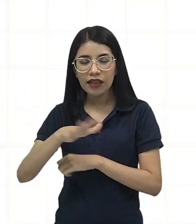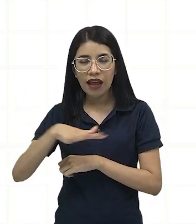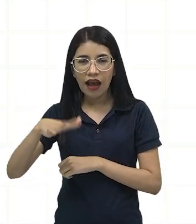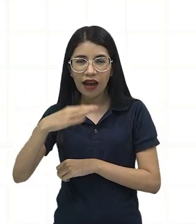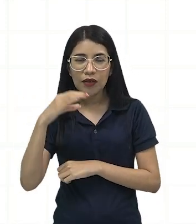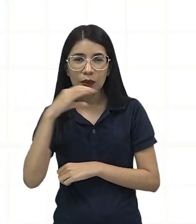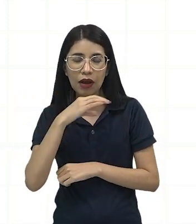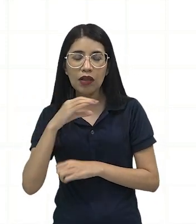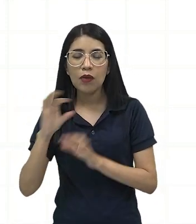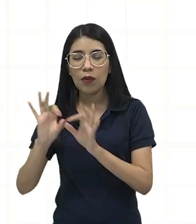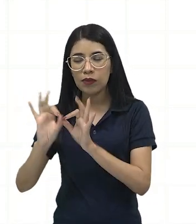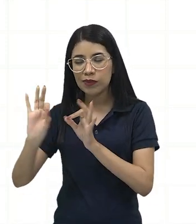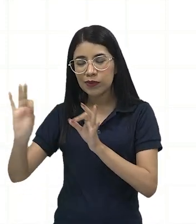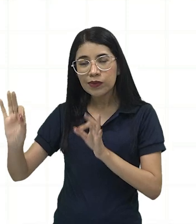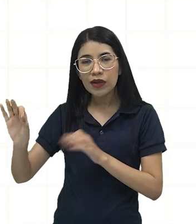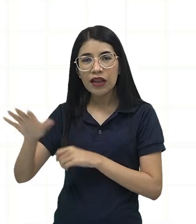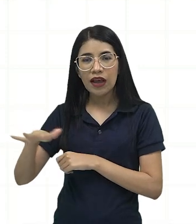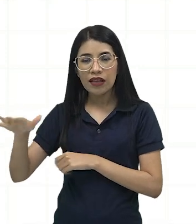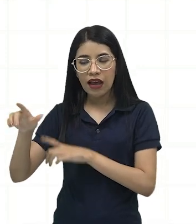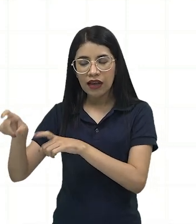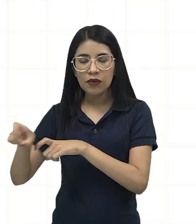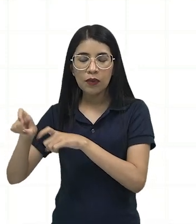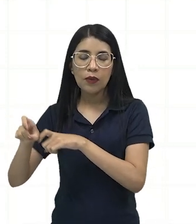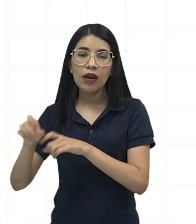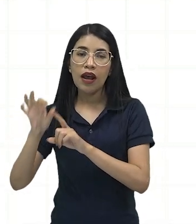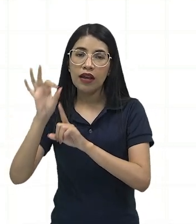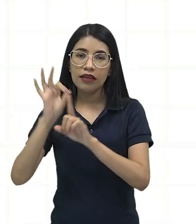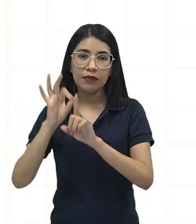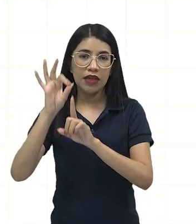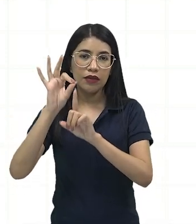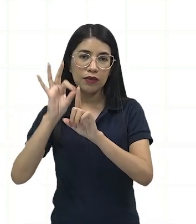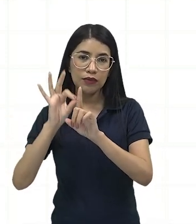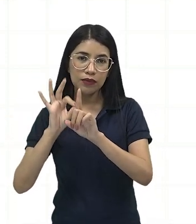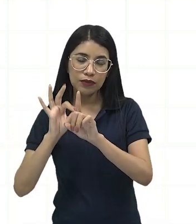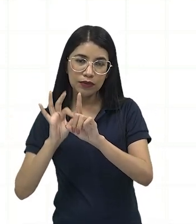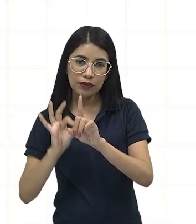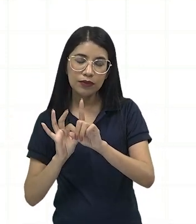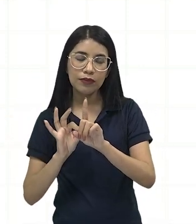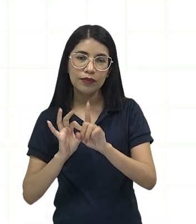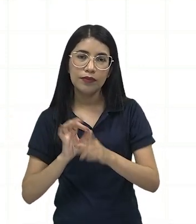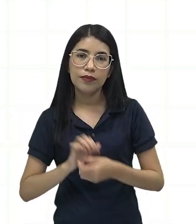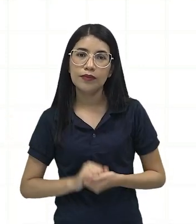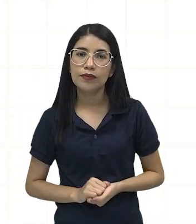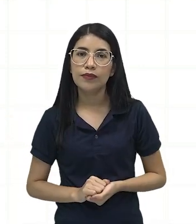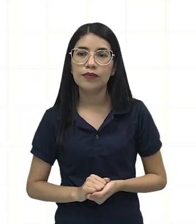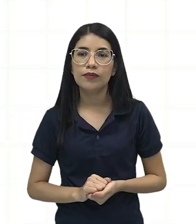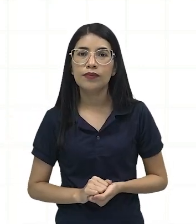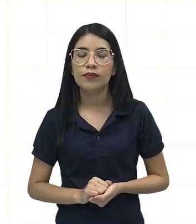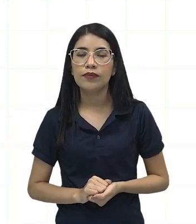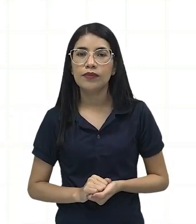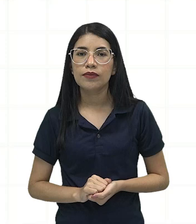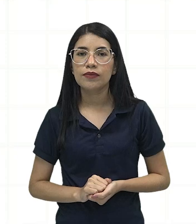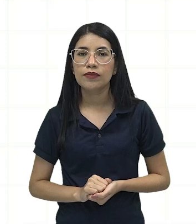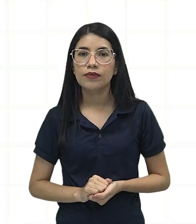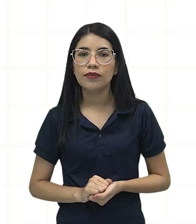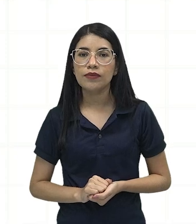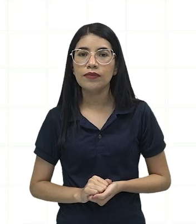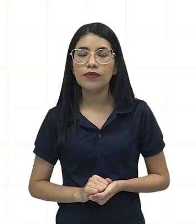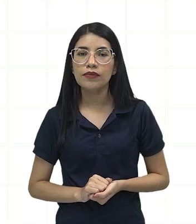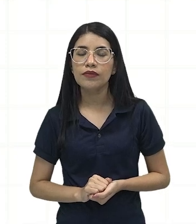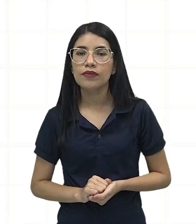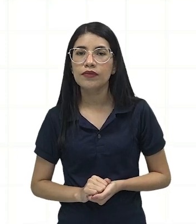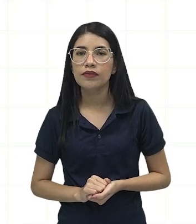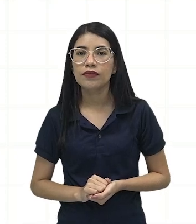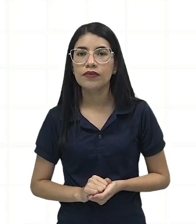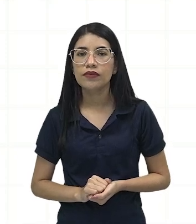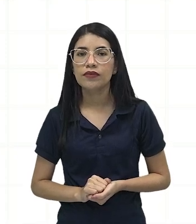área periférica, nós temos essa temperatura diminuindo, certo? Então, ilha de